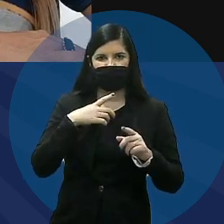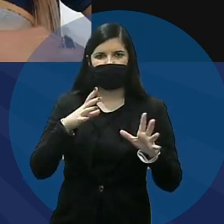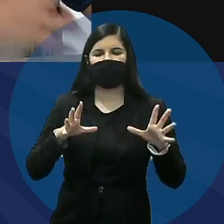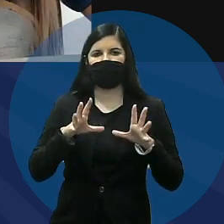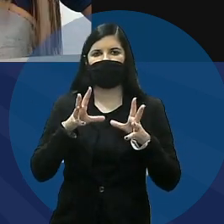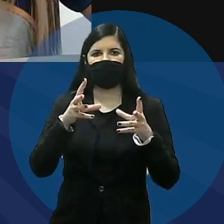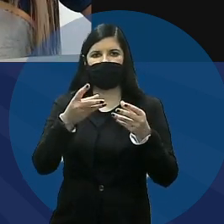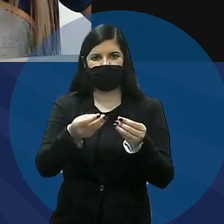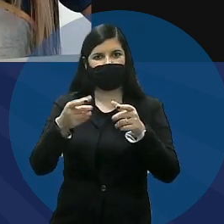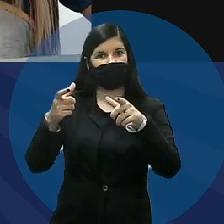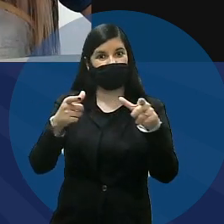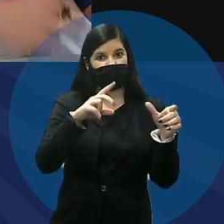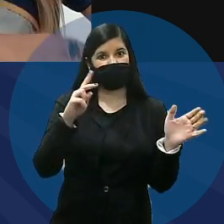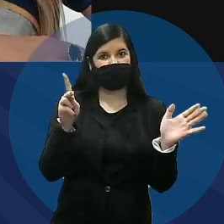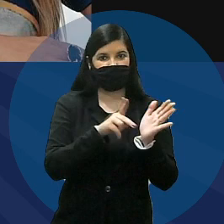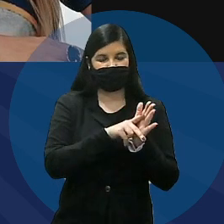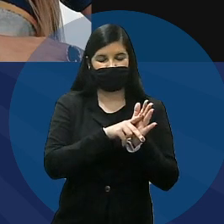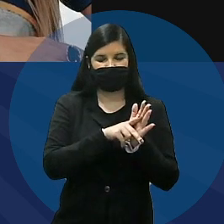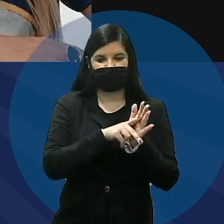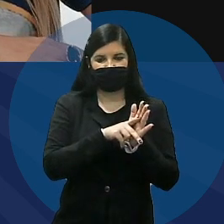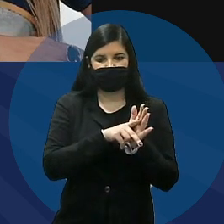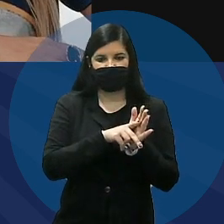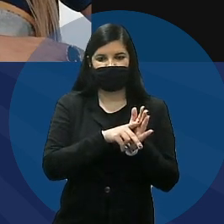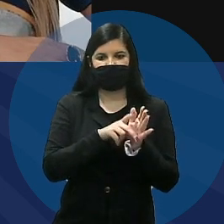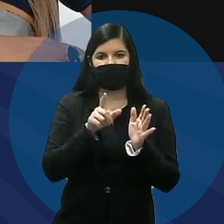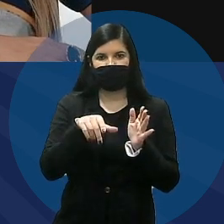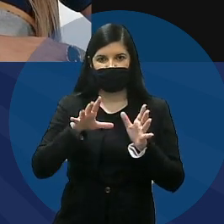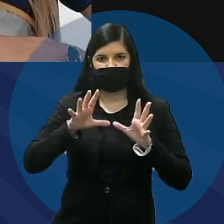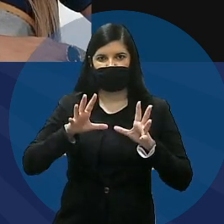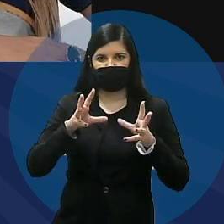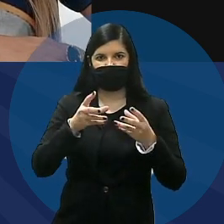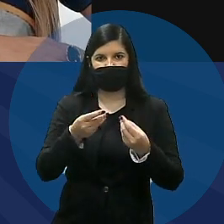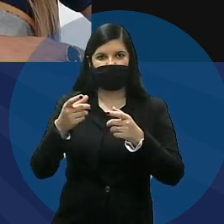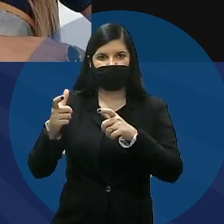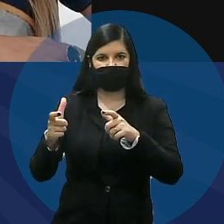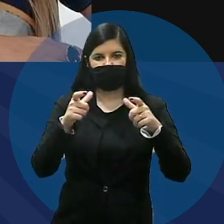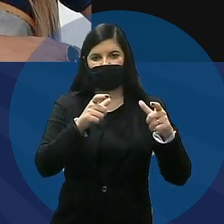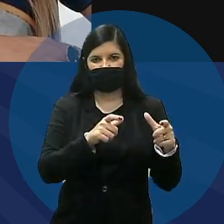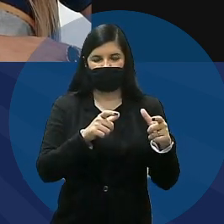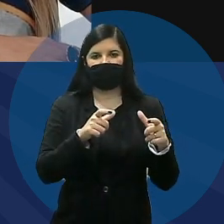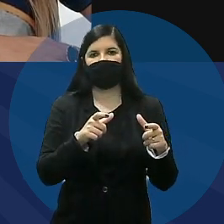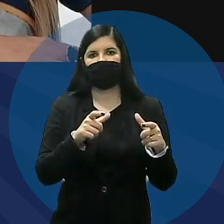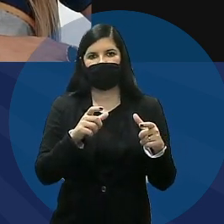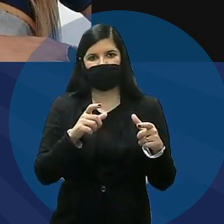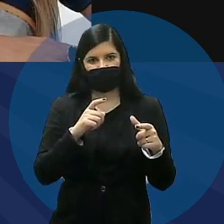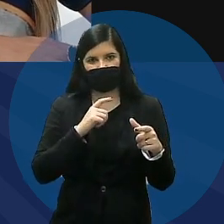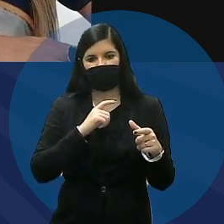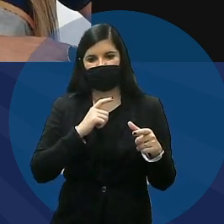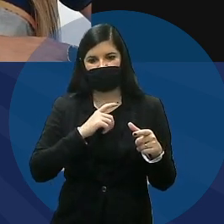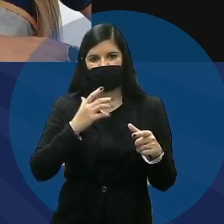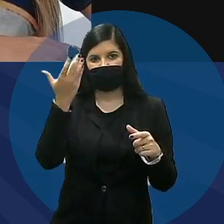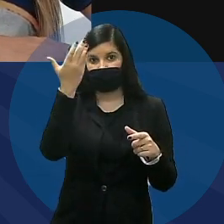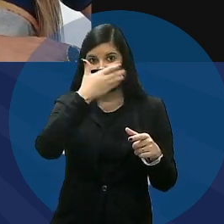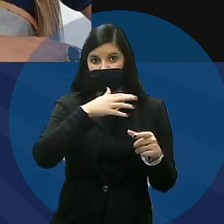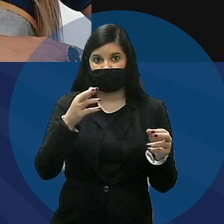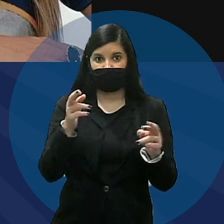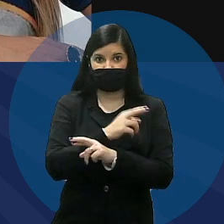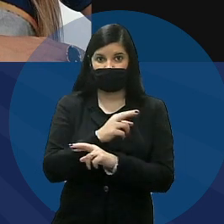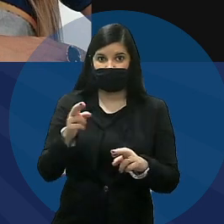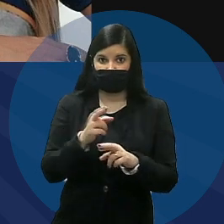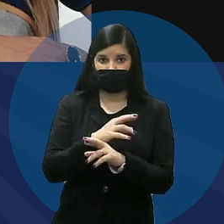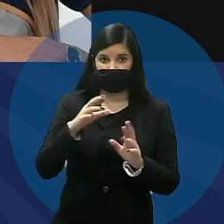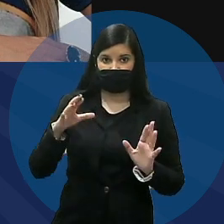daquele lugar, e essa totalidade local, ela está interligada nessa relação